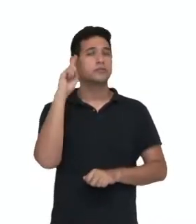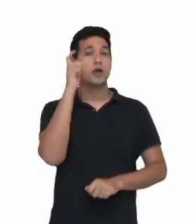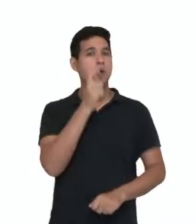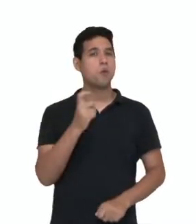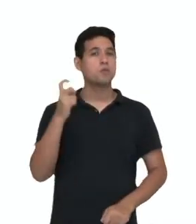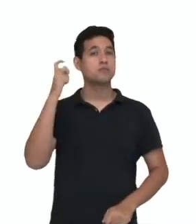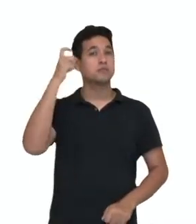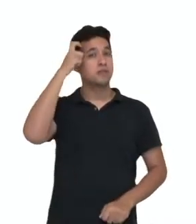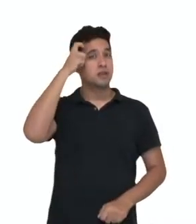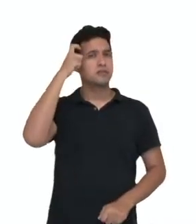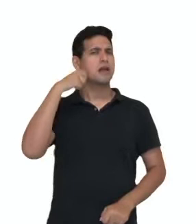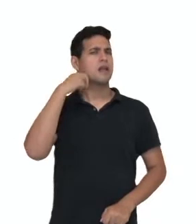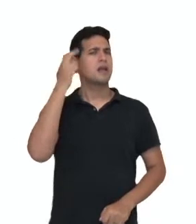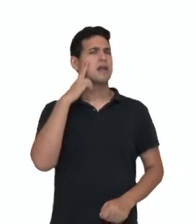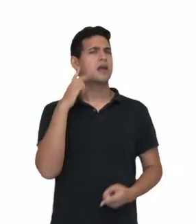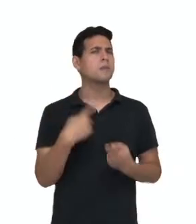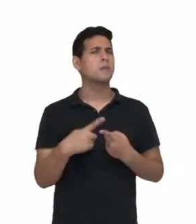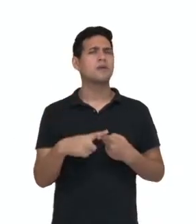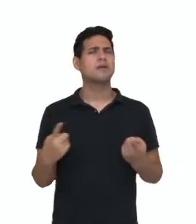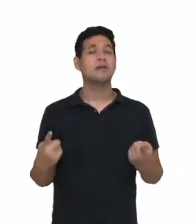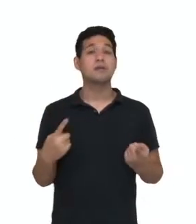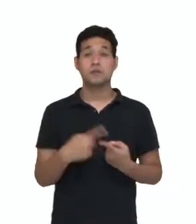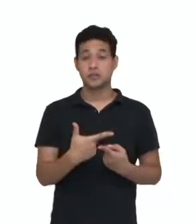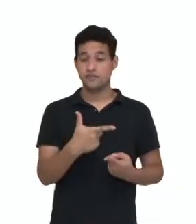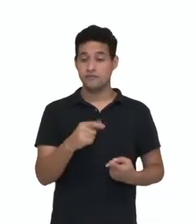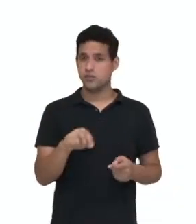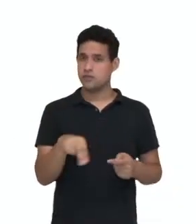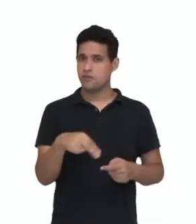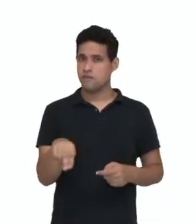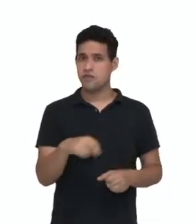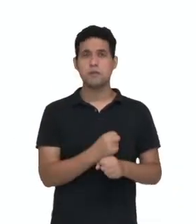Consciência? Porque el 20 de noviembre de